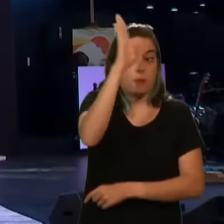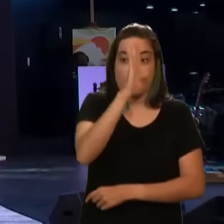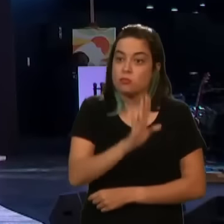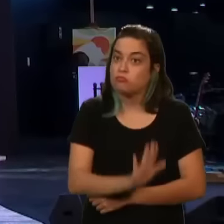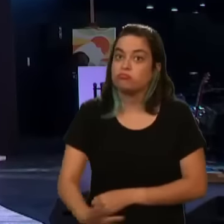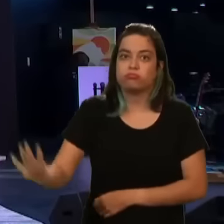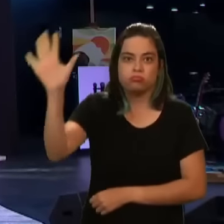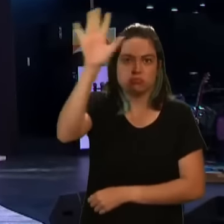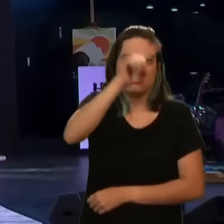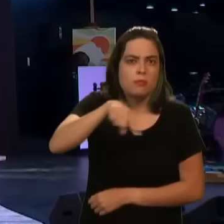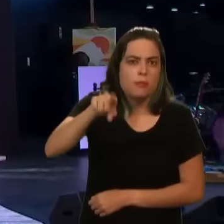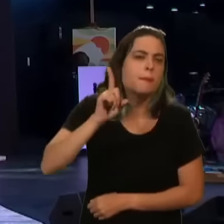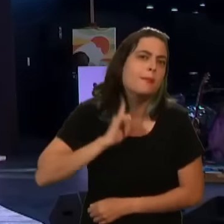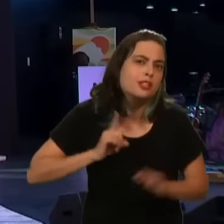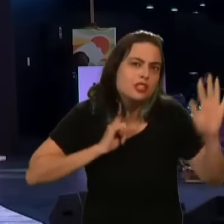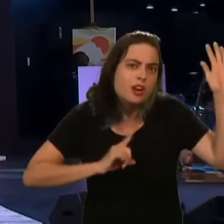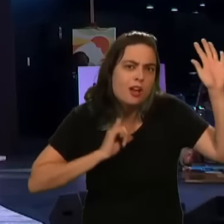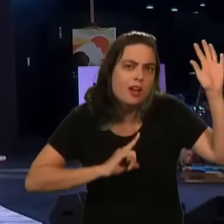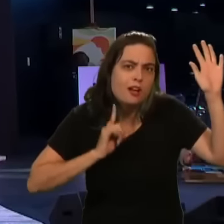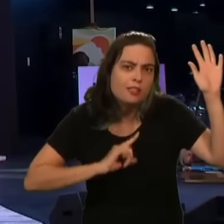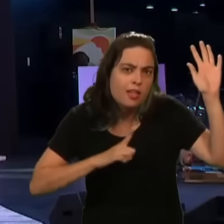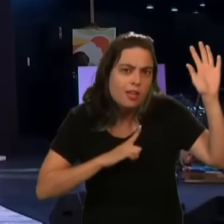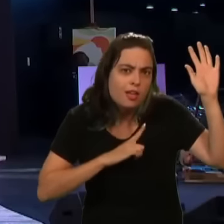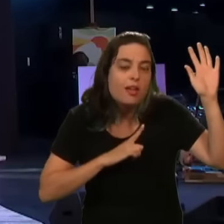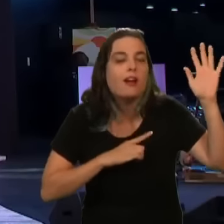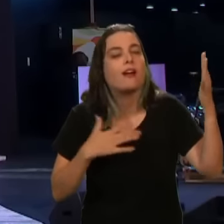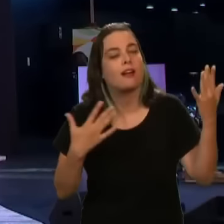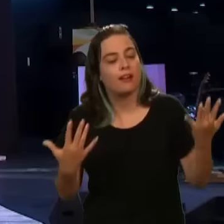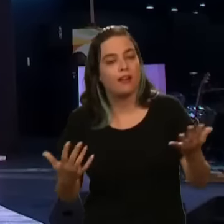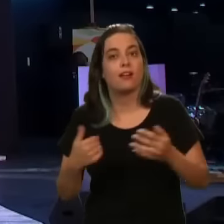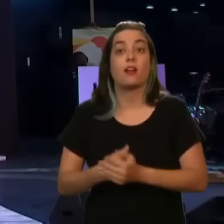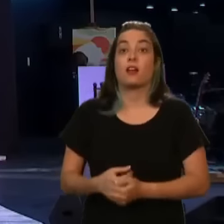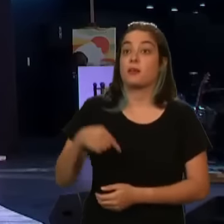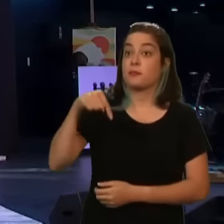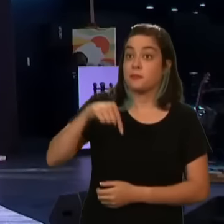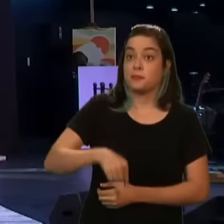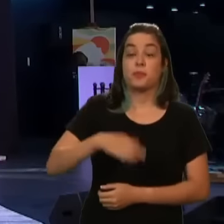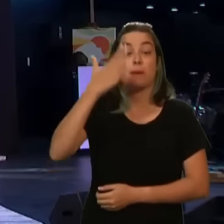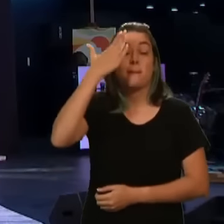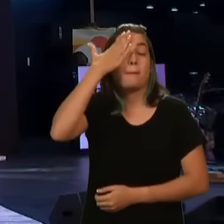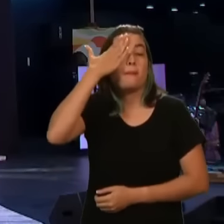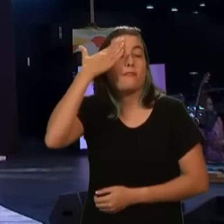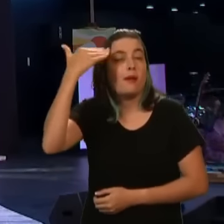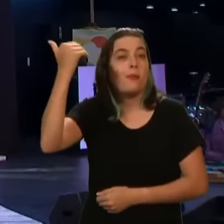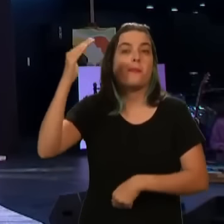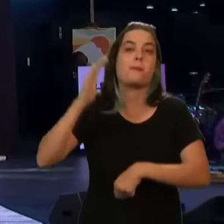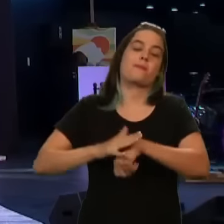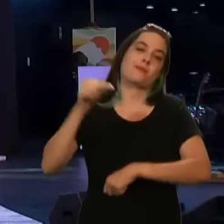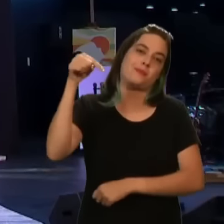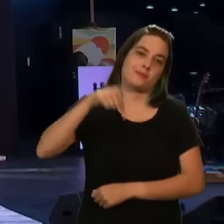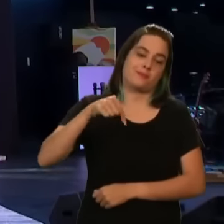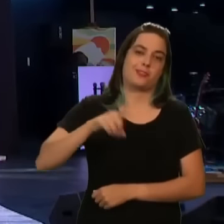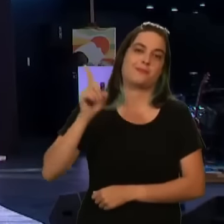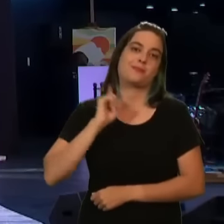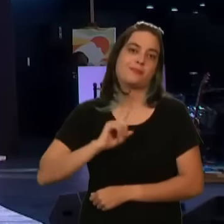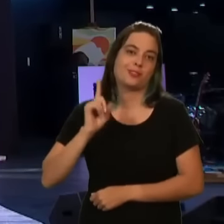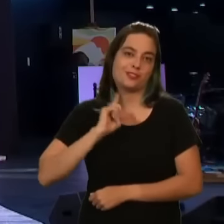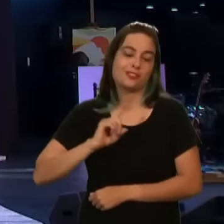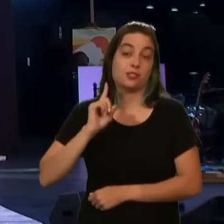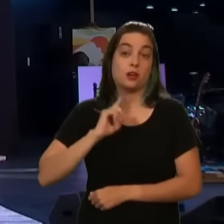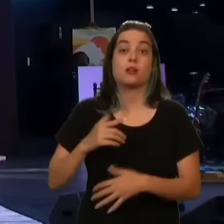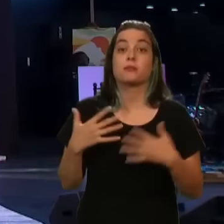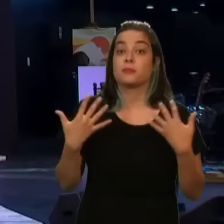de Minas Gerais aqui? Tem mineira? O centro de mineração mais famoso fica aqui em Minas,